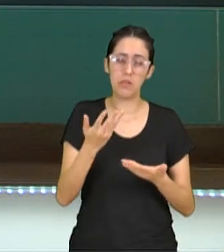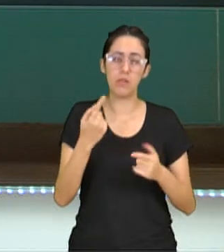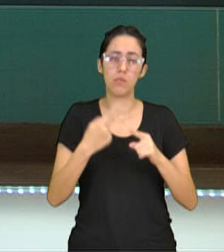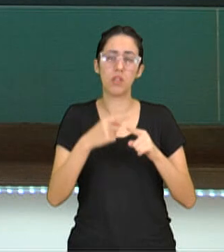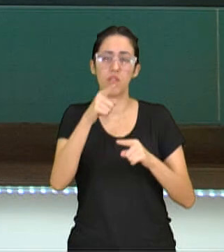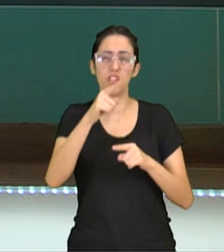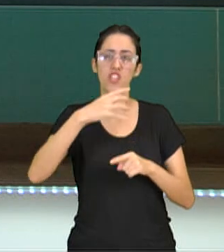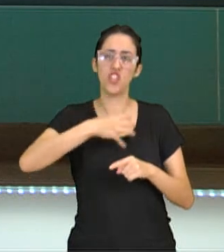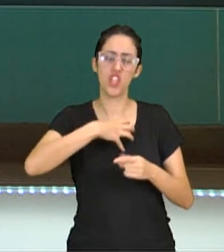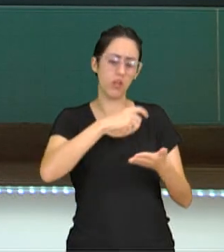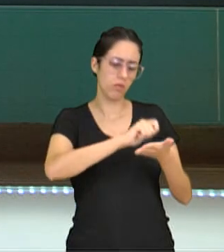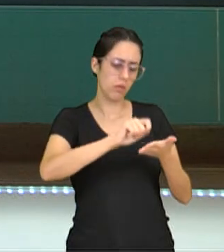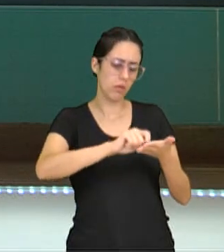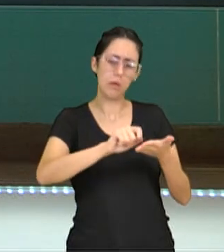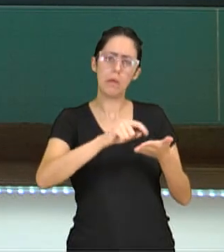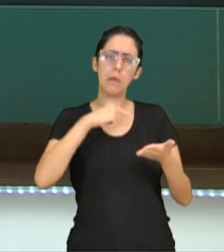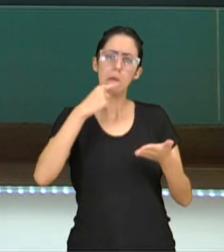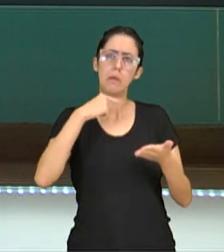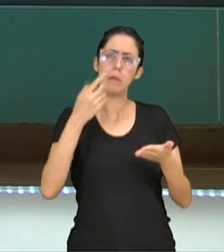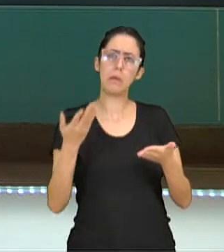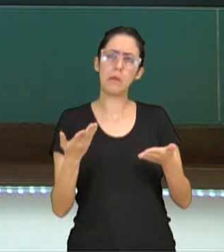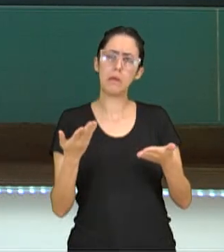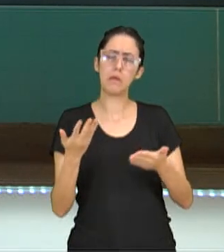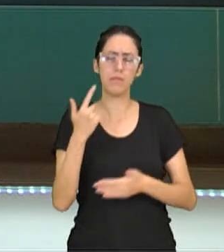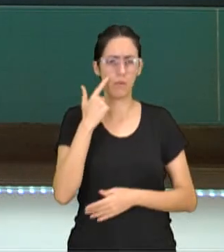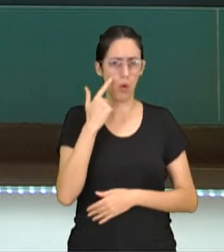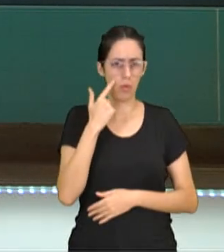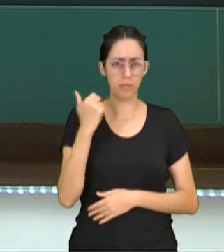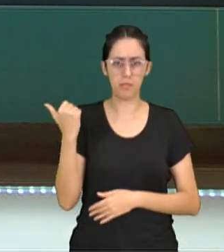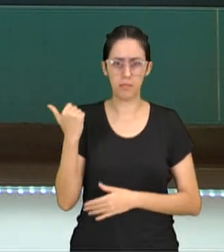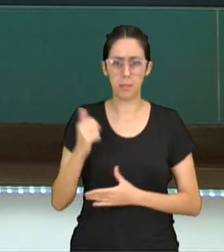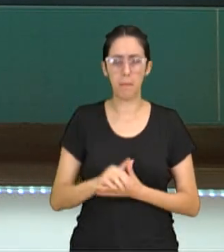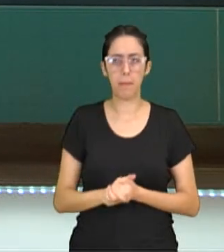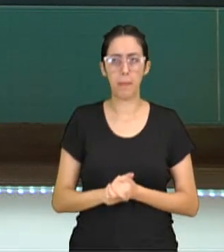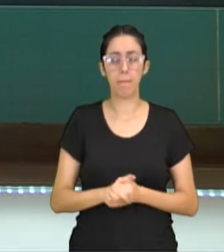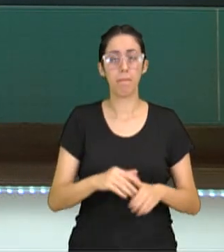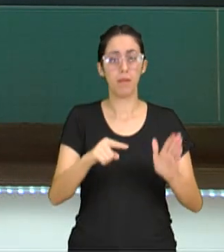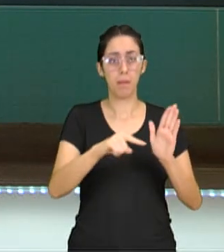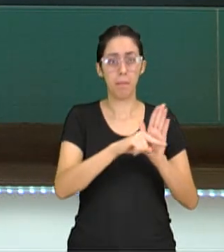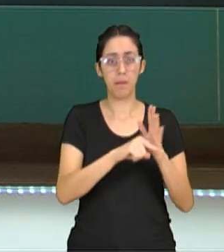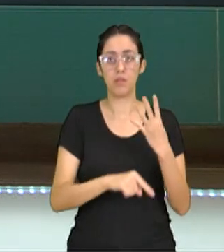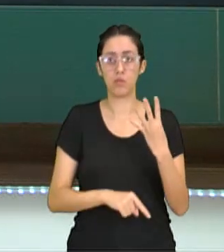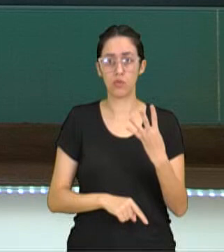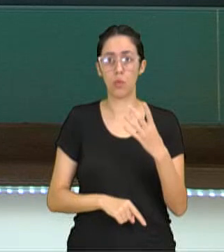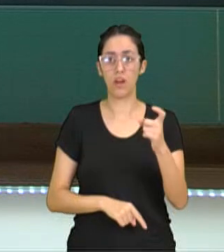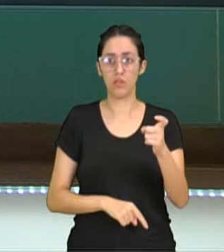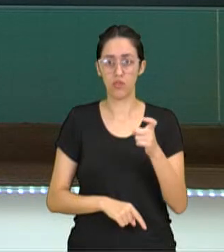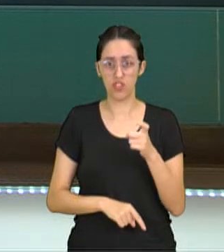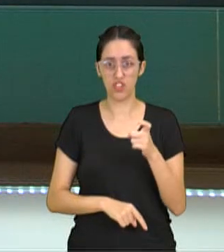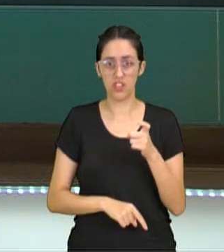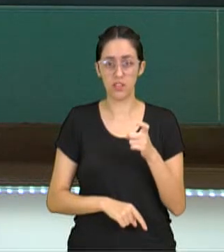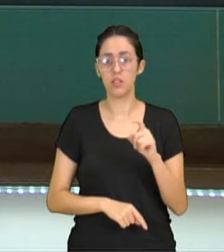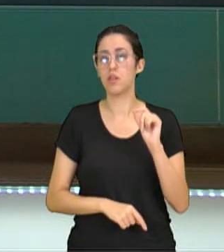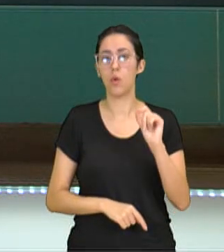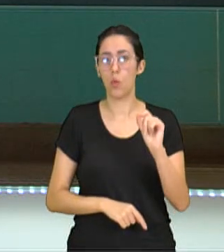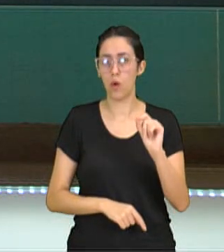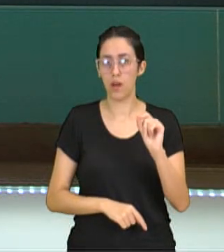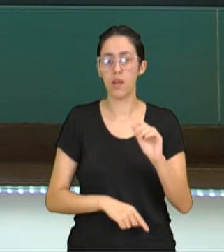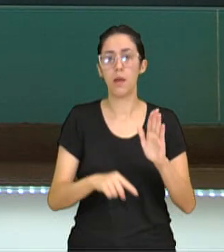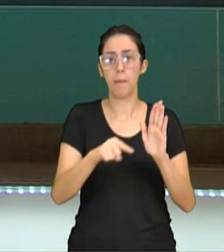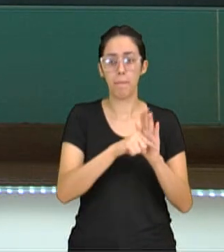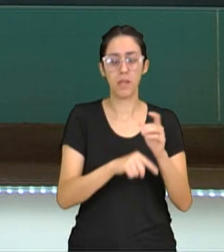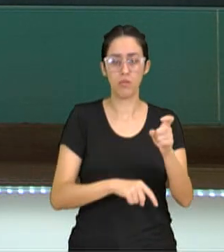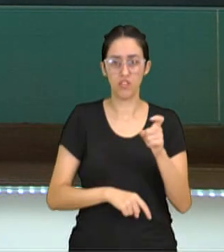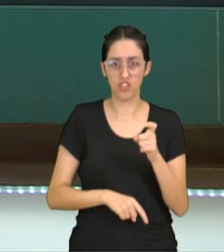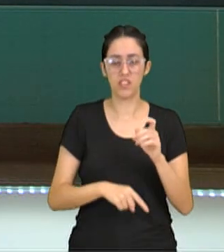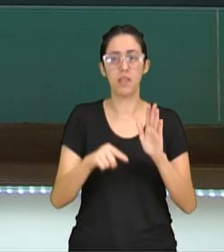e não dá certo. Olha aqui, ó, o que eu estou dizendo. O menos 4x... eu vou escrever como menos x menos